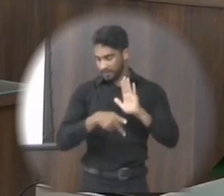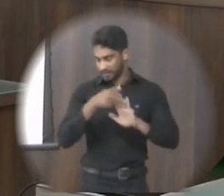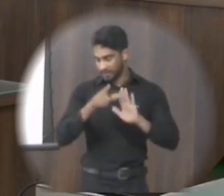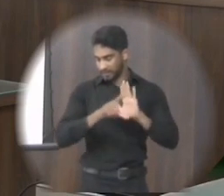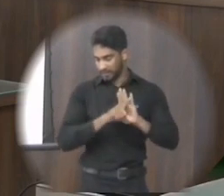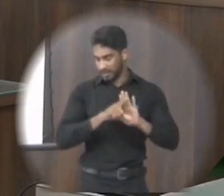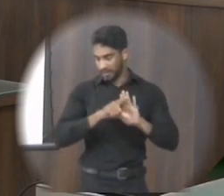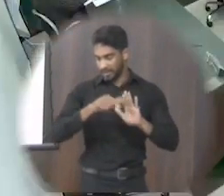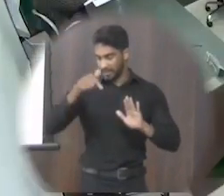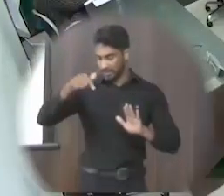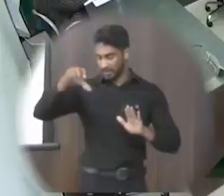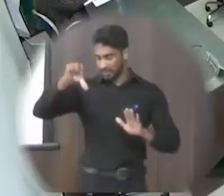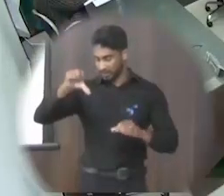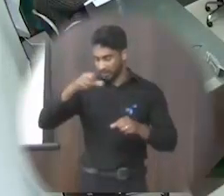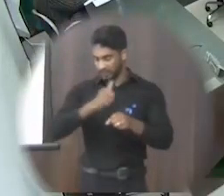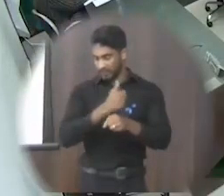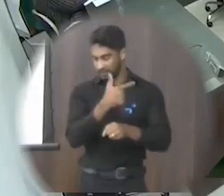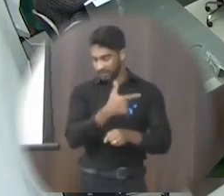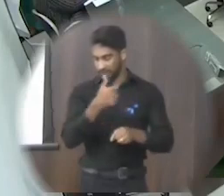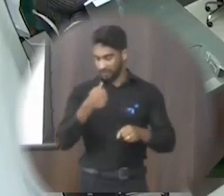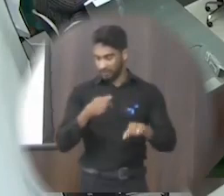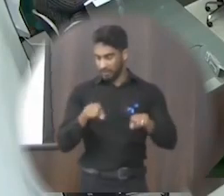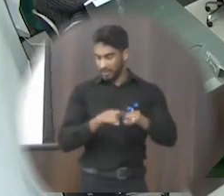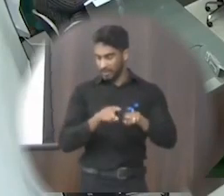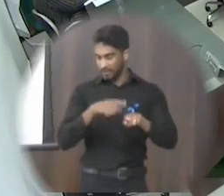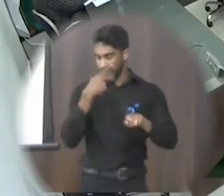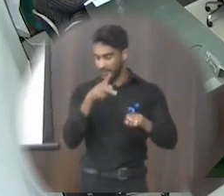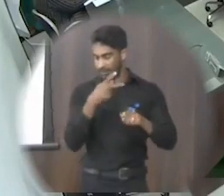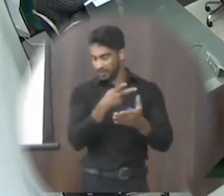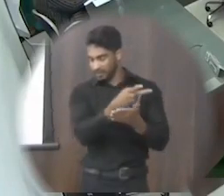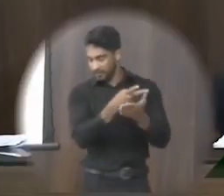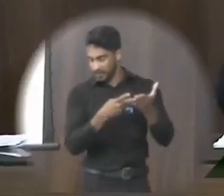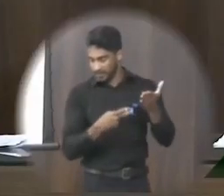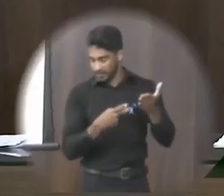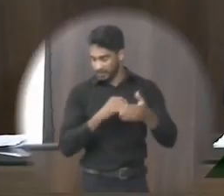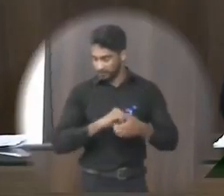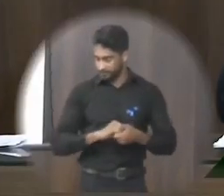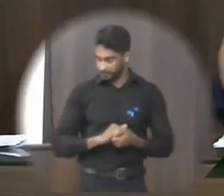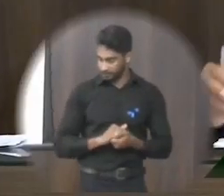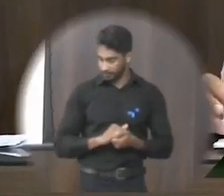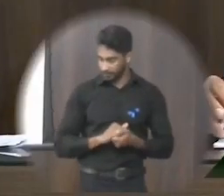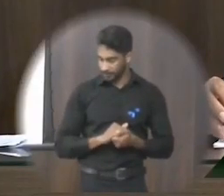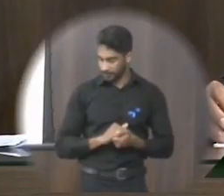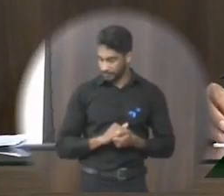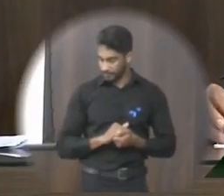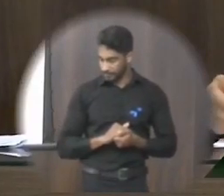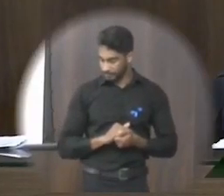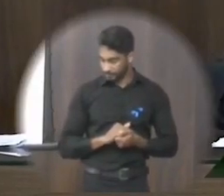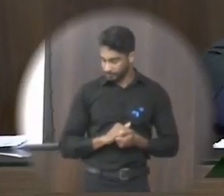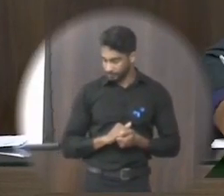lei 079-2021, bem como dos pareceres que o acompanha.